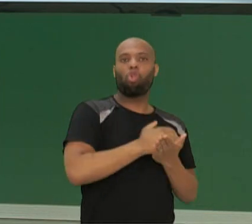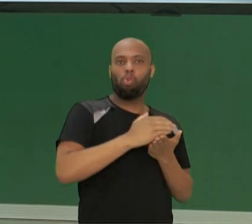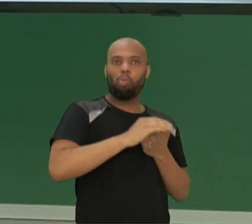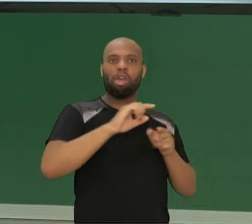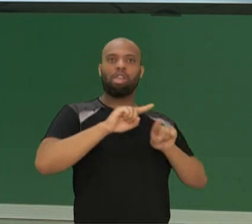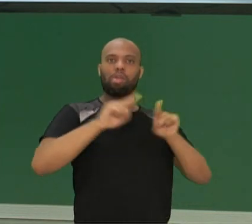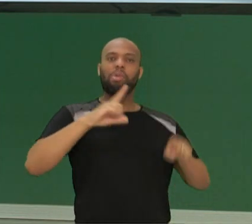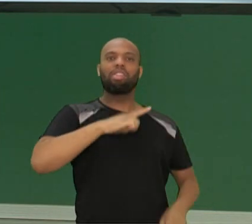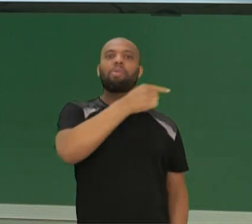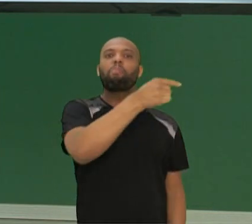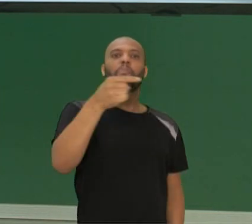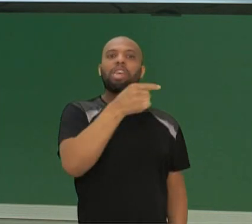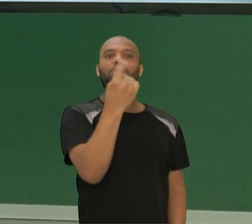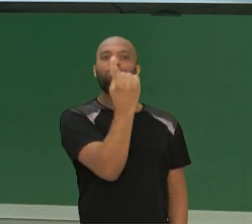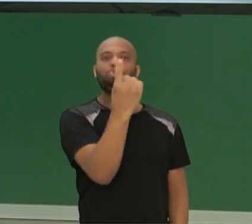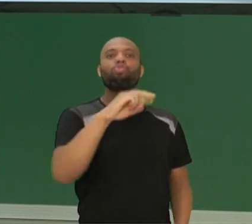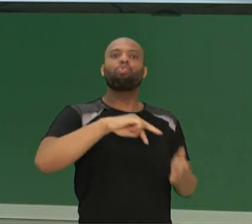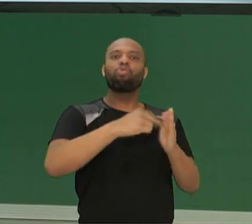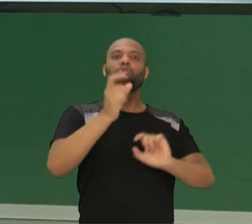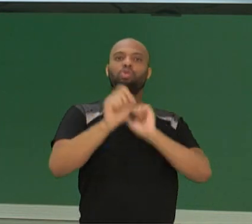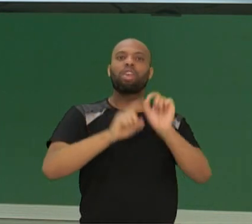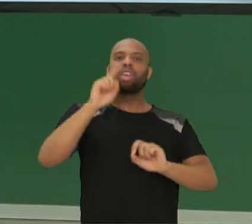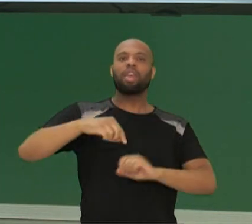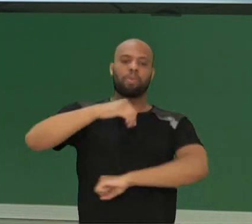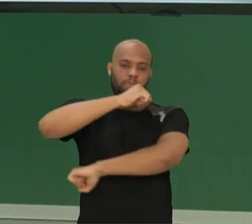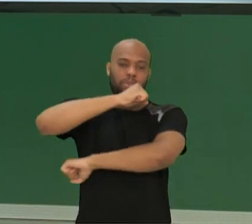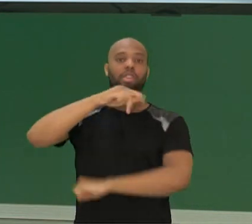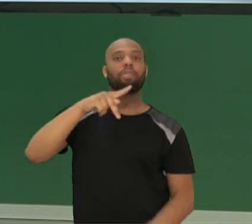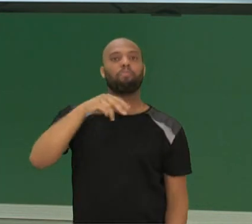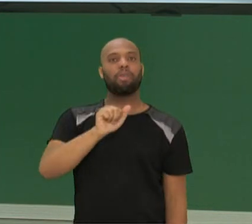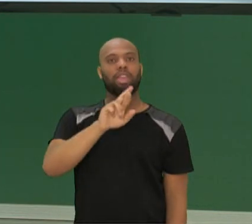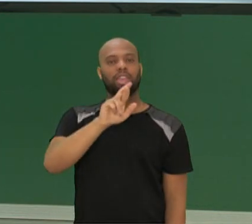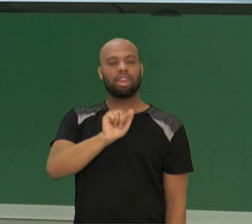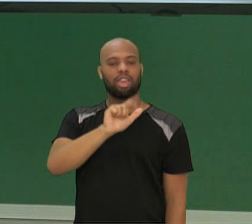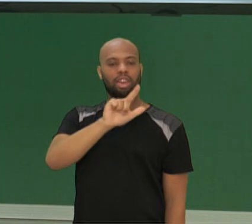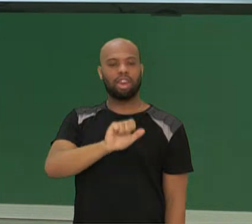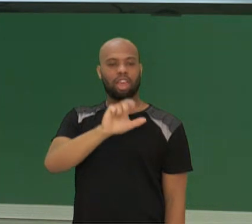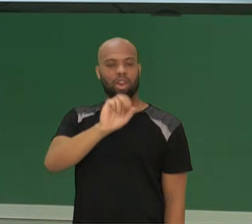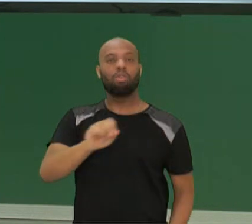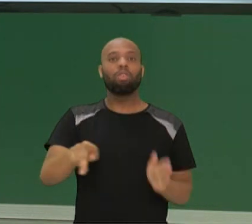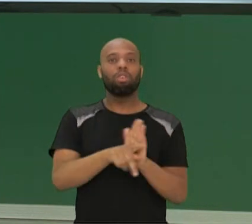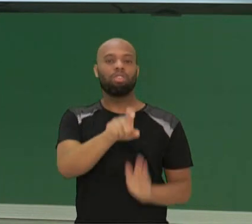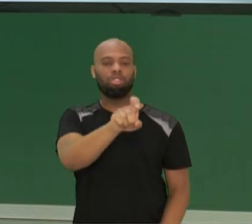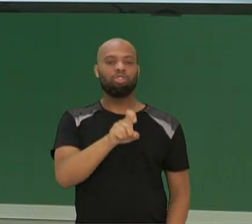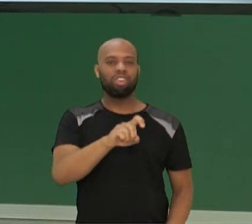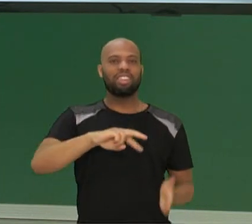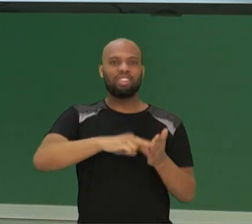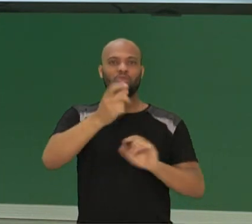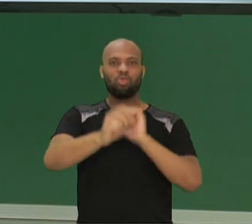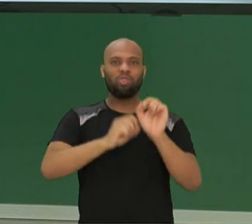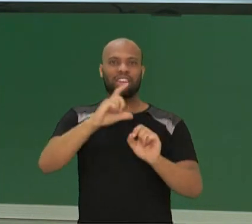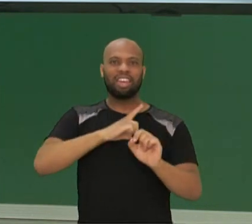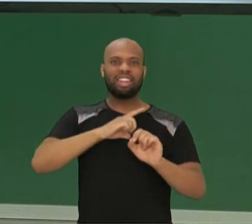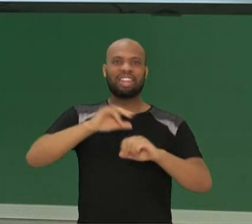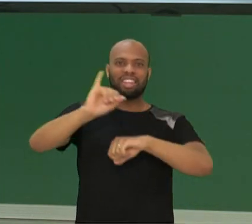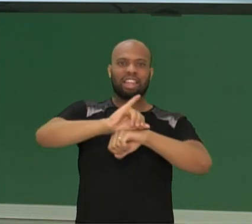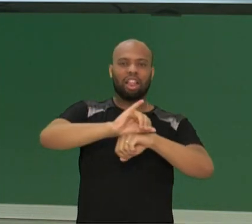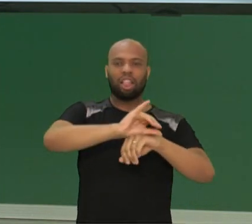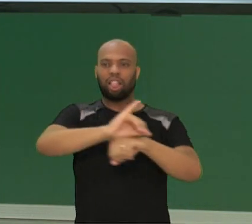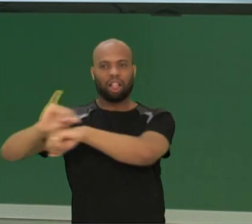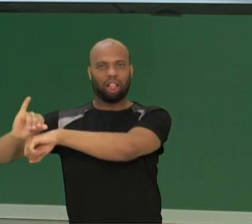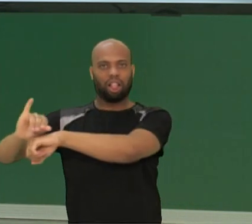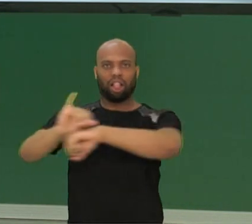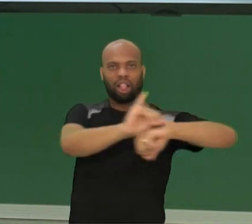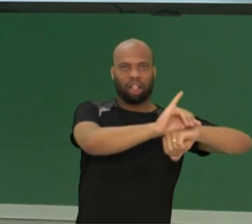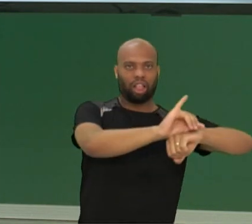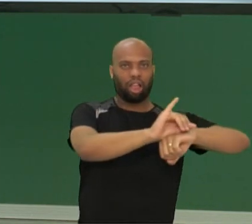tenho uma subtração de um número, tem aquela que eu falei para vocês que o centro foi transladado, né? Então eu tenho uma